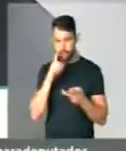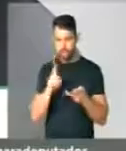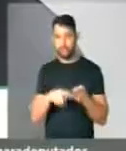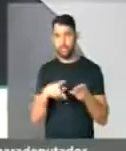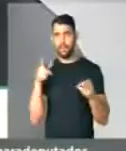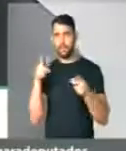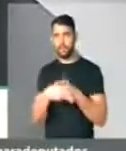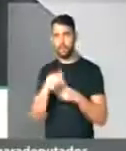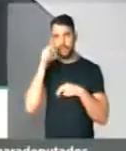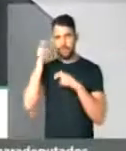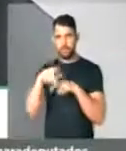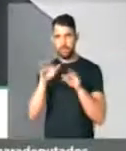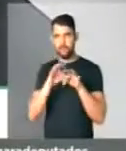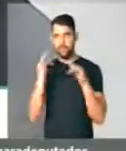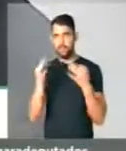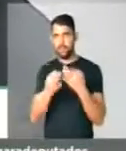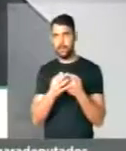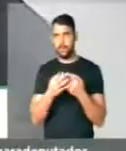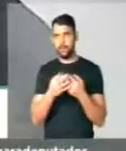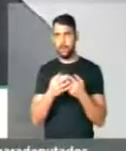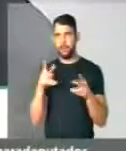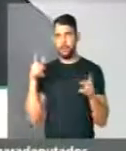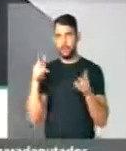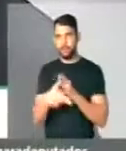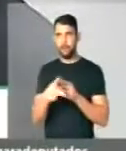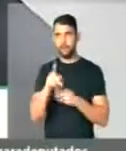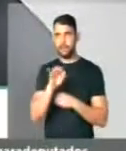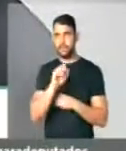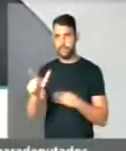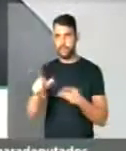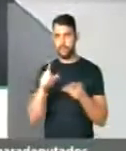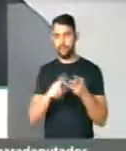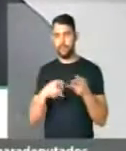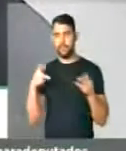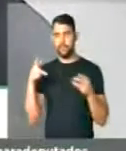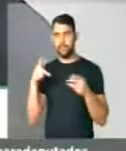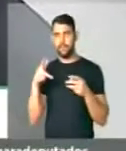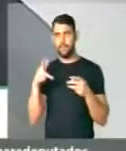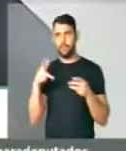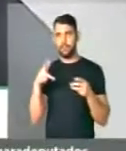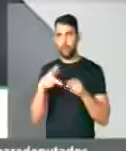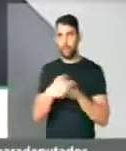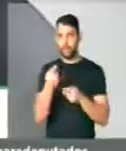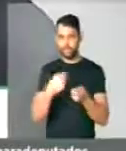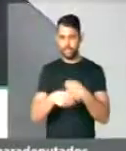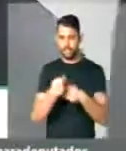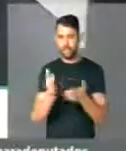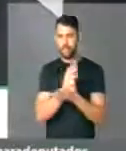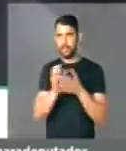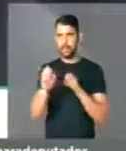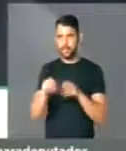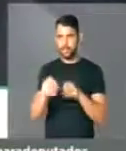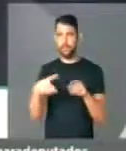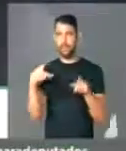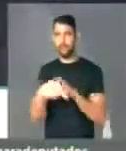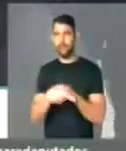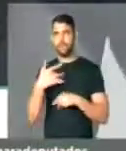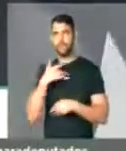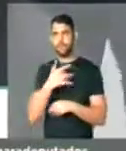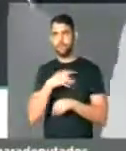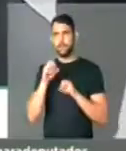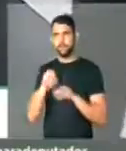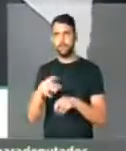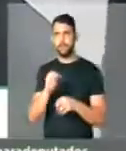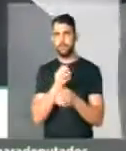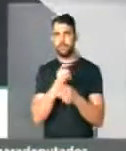É corte na agricultura familiar. É corte do pré-sal. É corte na educação. É corte na saúde e corte